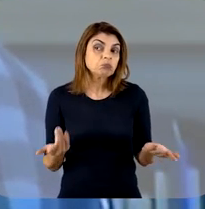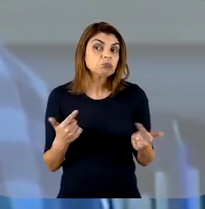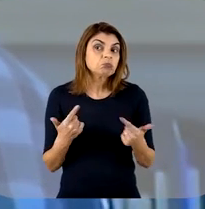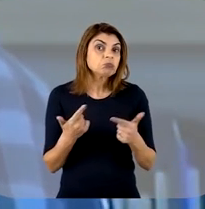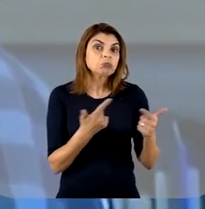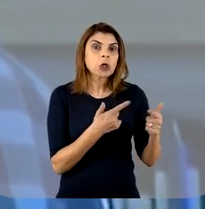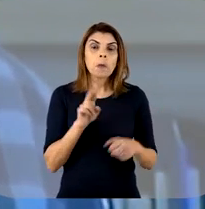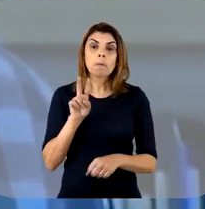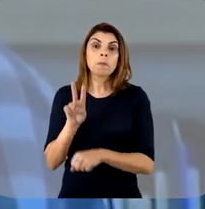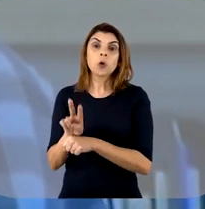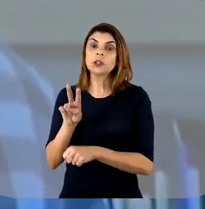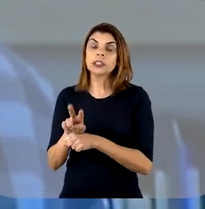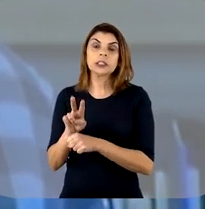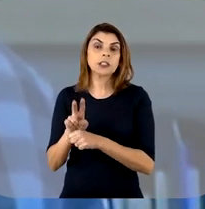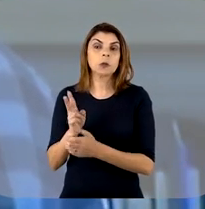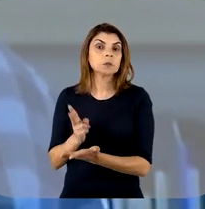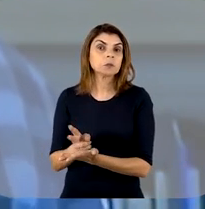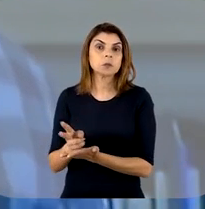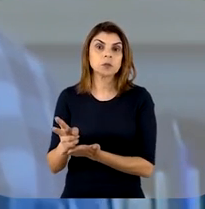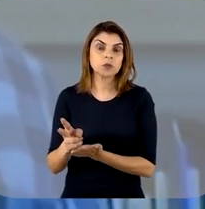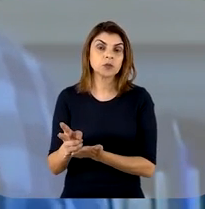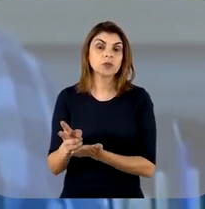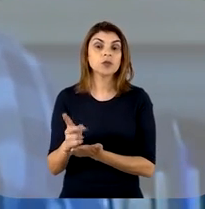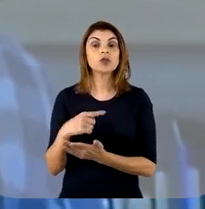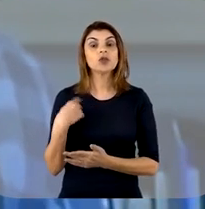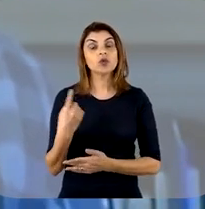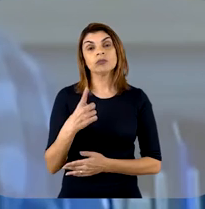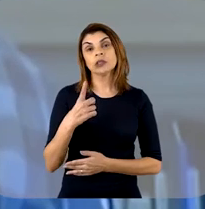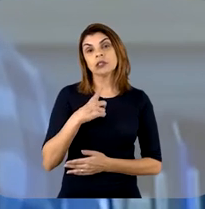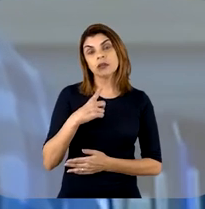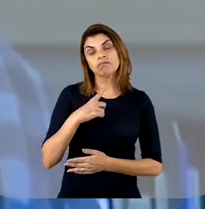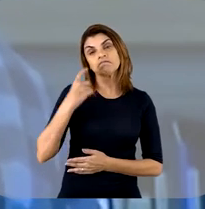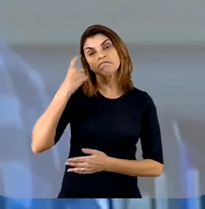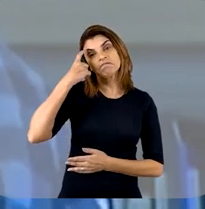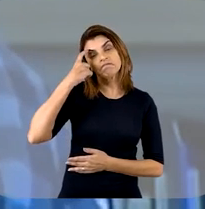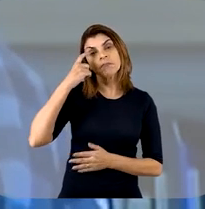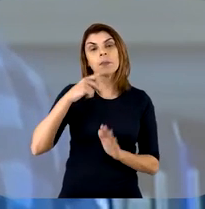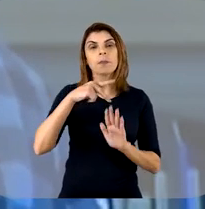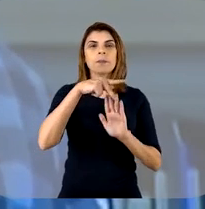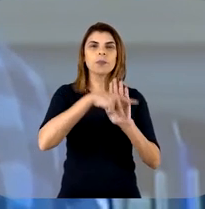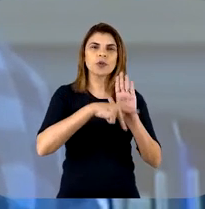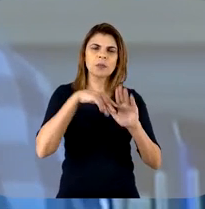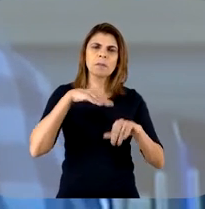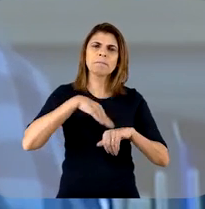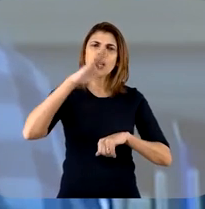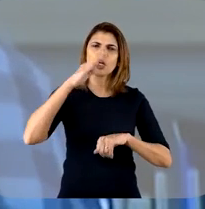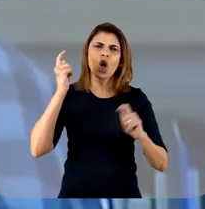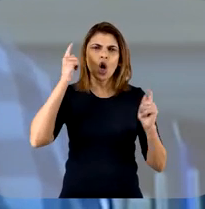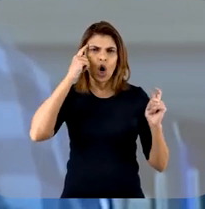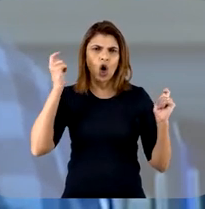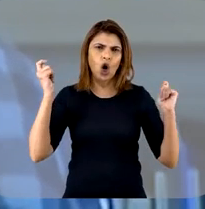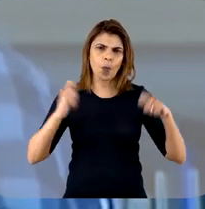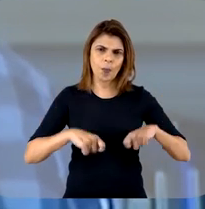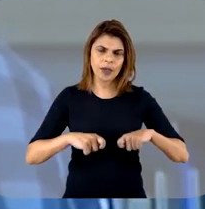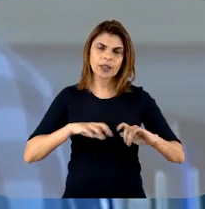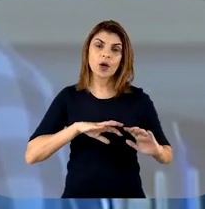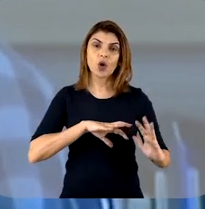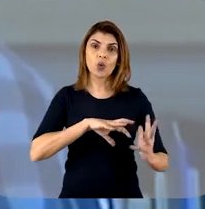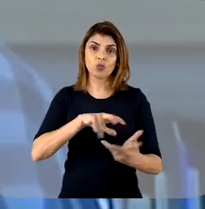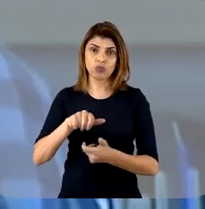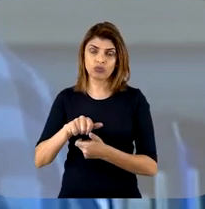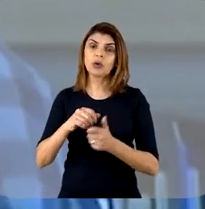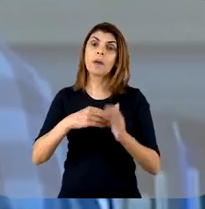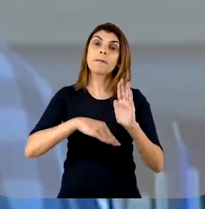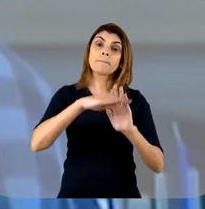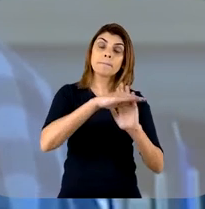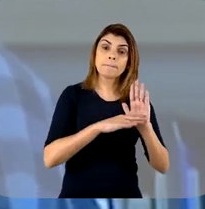falei, em relação à proteção social. A alternativa que nós temos, e nós temos um dos programas mais competentes do mundo em relação dentro